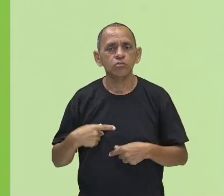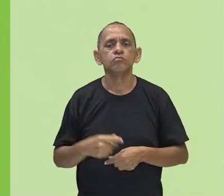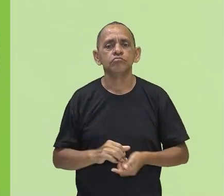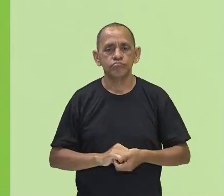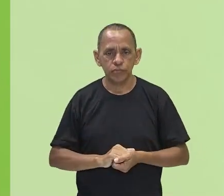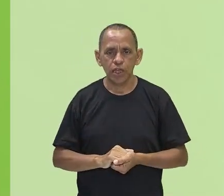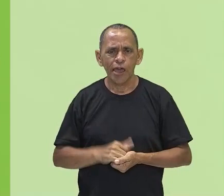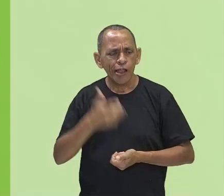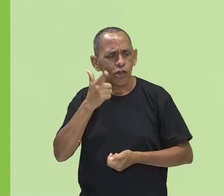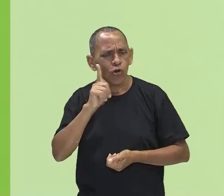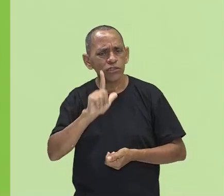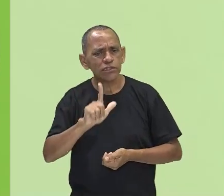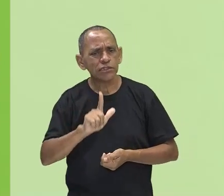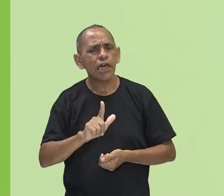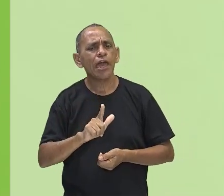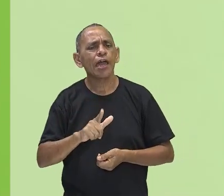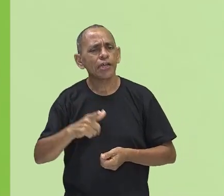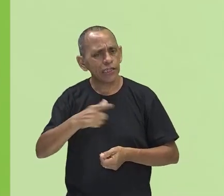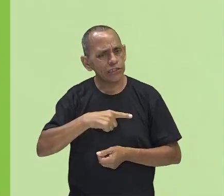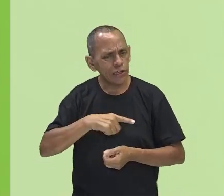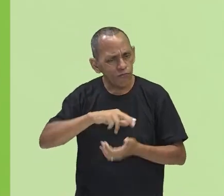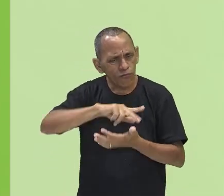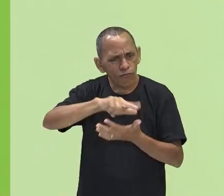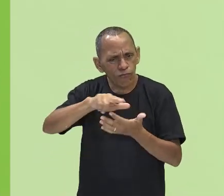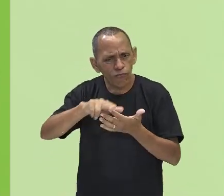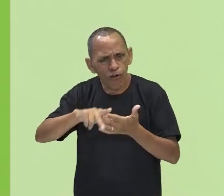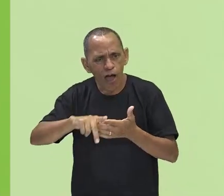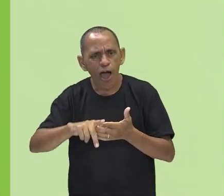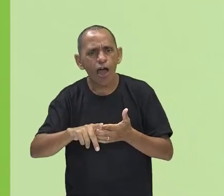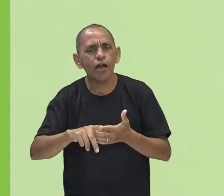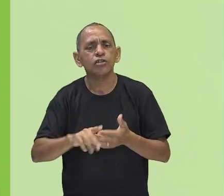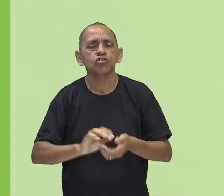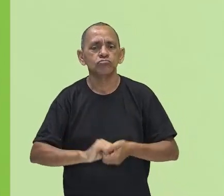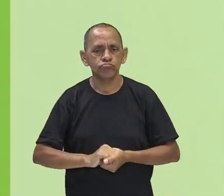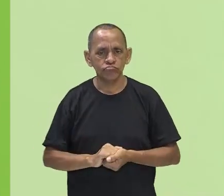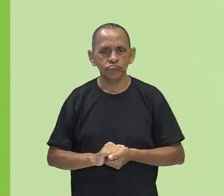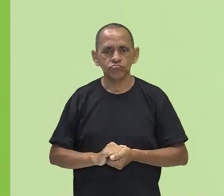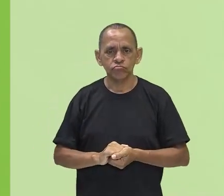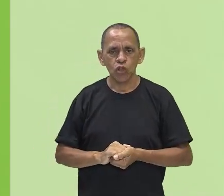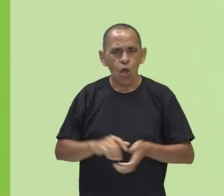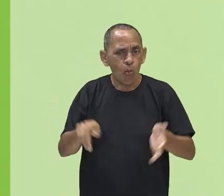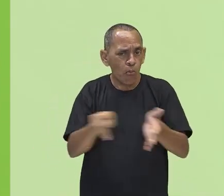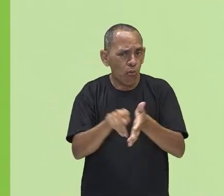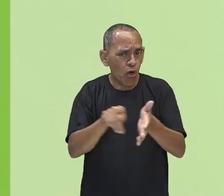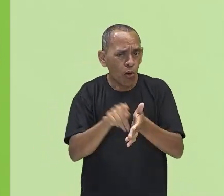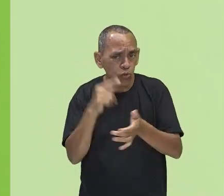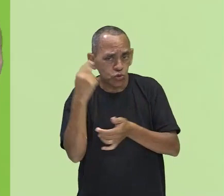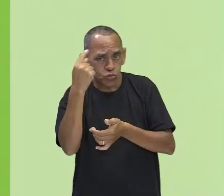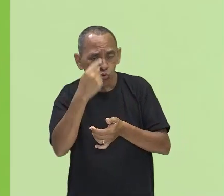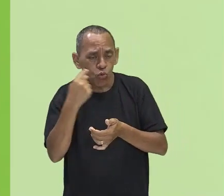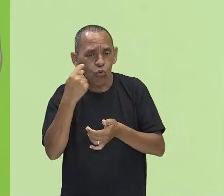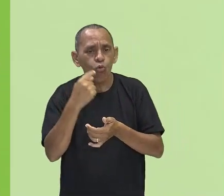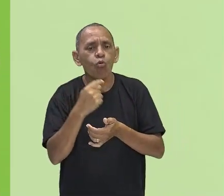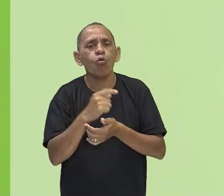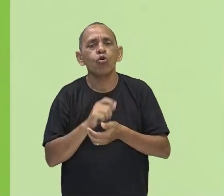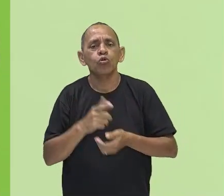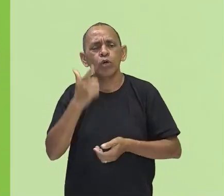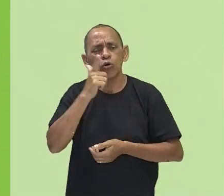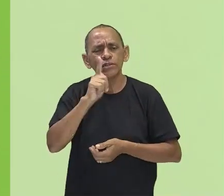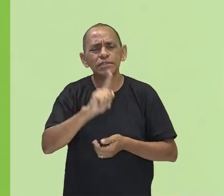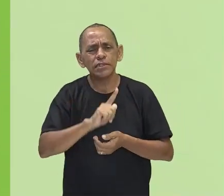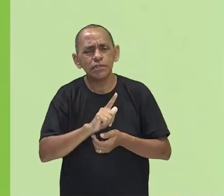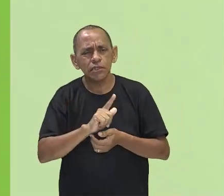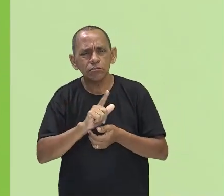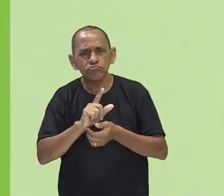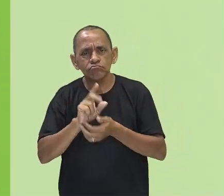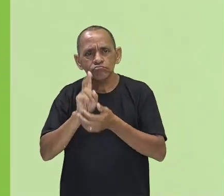um mecanismo, ele tem todas ali suas características para poder formar essa imagem e que